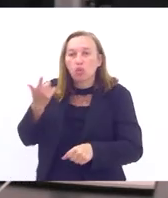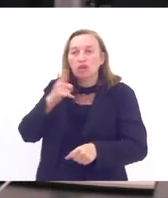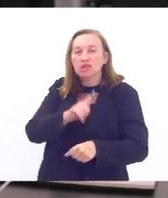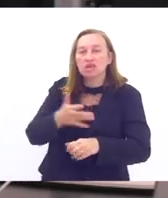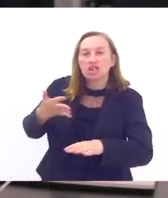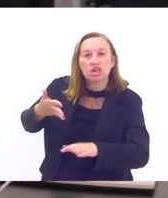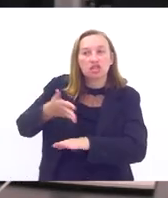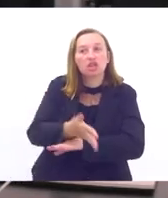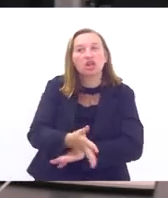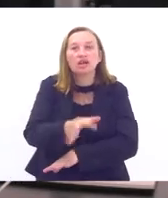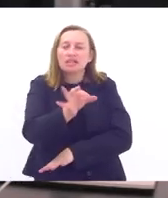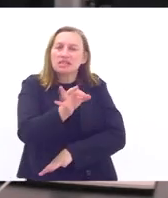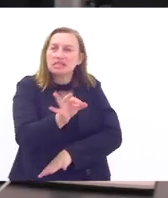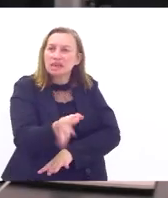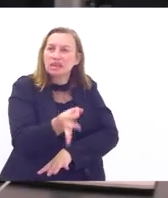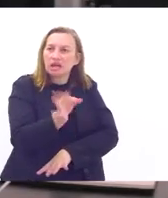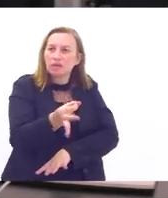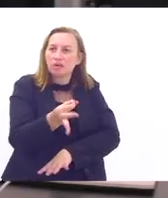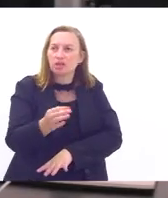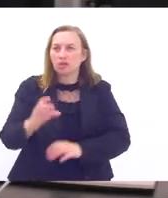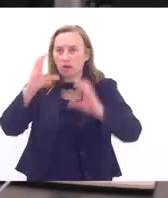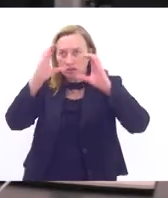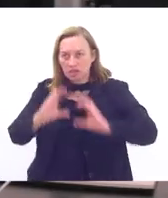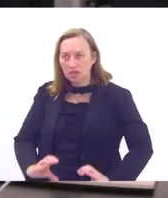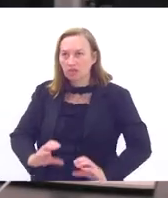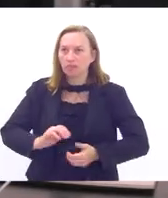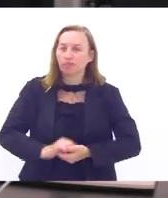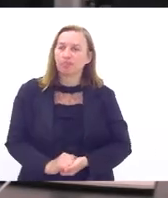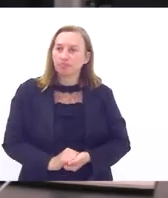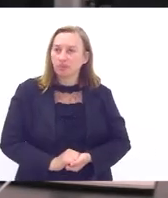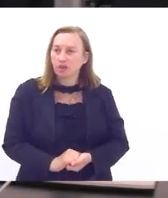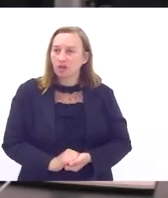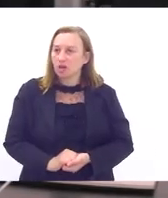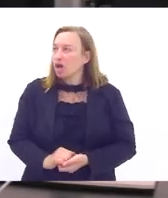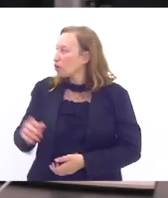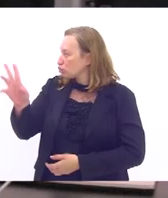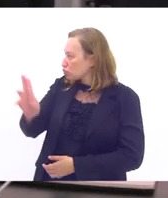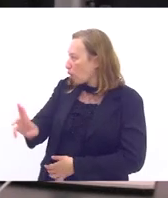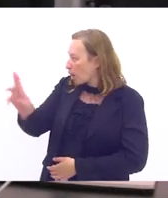chegue finalmente ao cidadão, né, ao usuário.